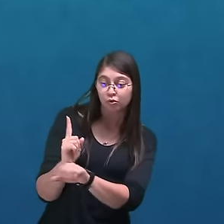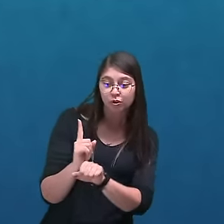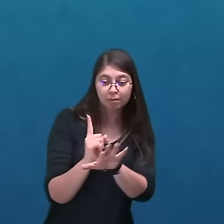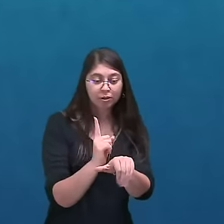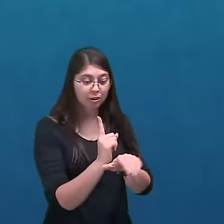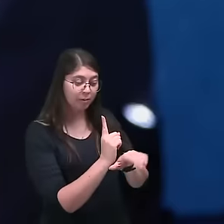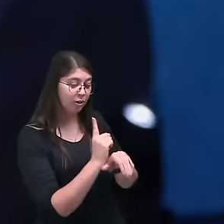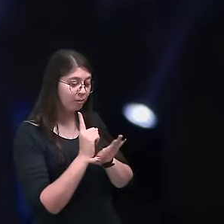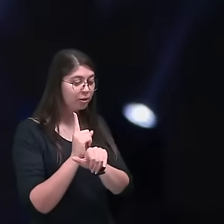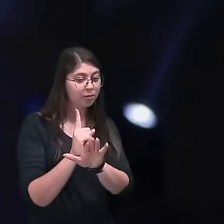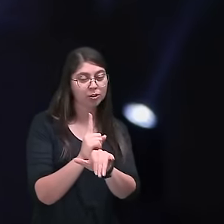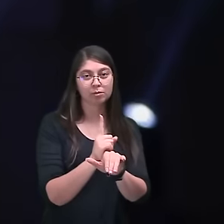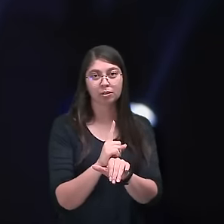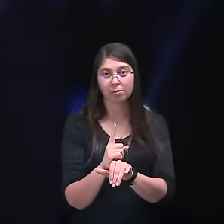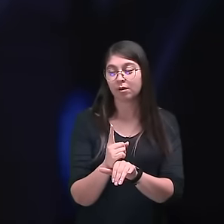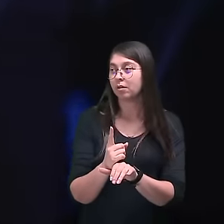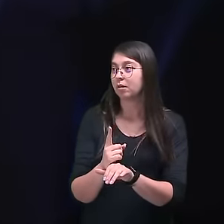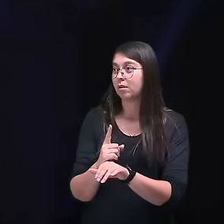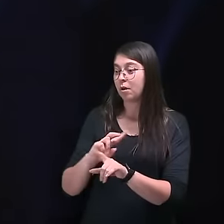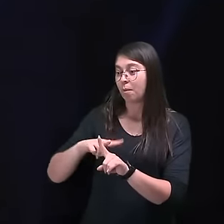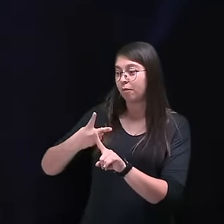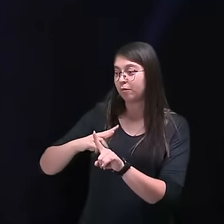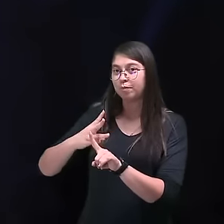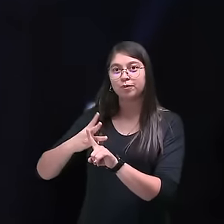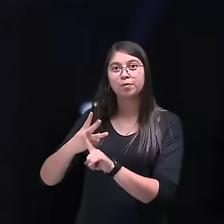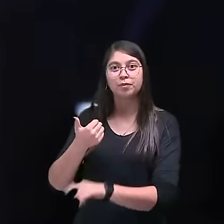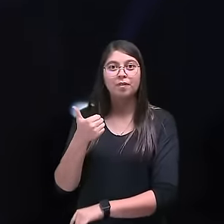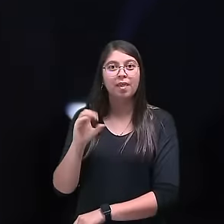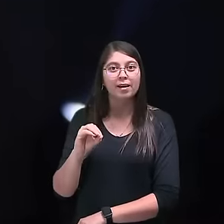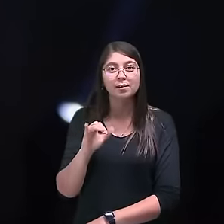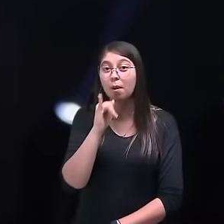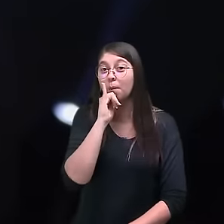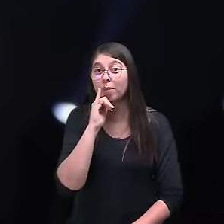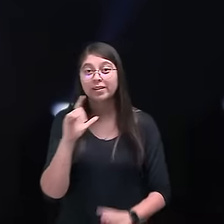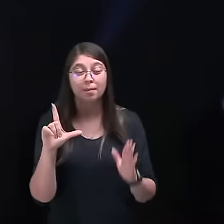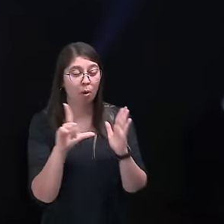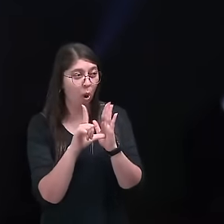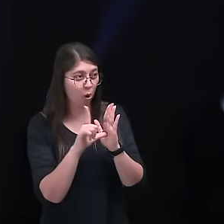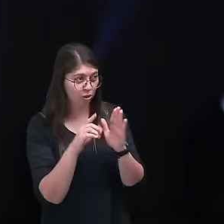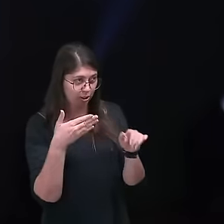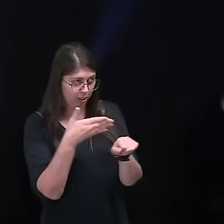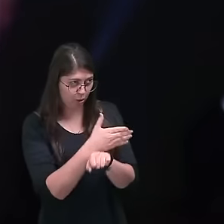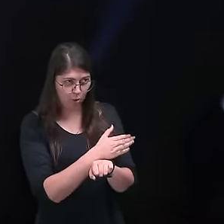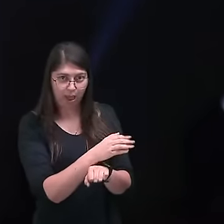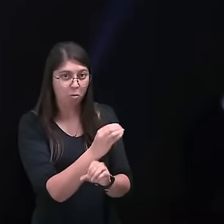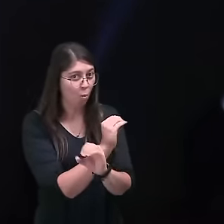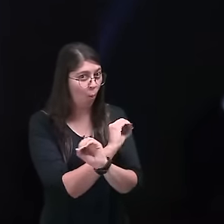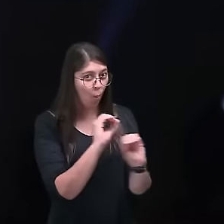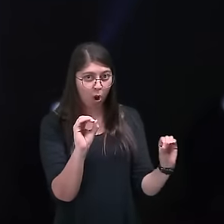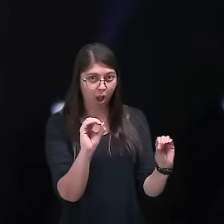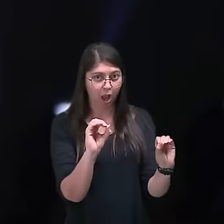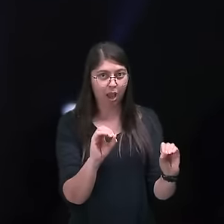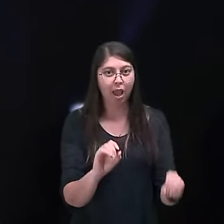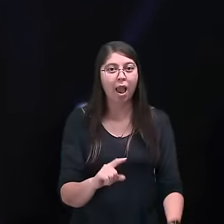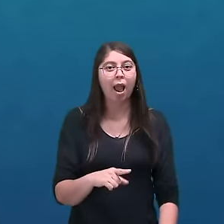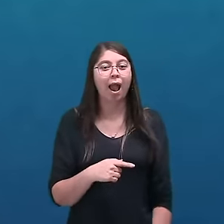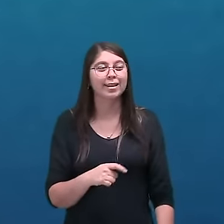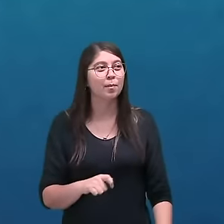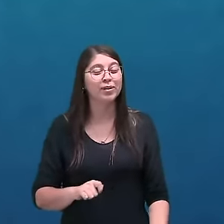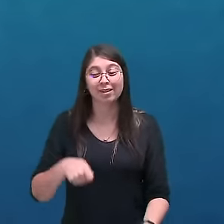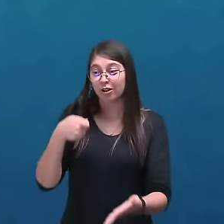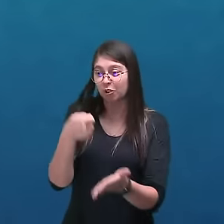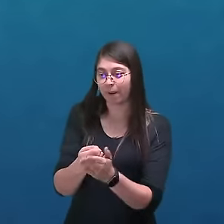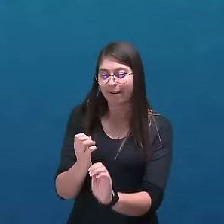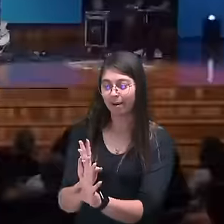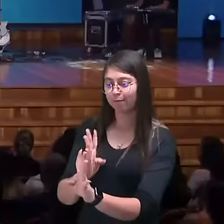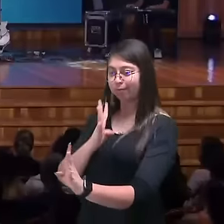Pastor, come si mi explica? Quem já entrò in una lonja che non c'è ninguém? E quando você va a pagar, tem